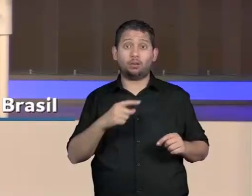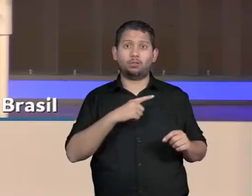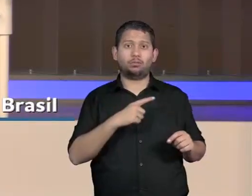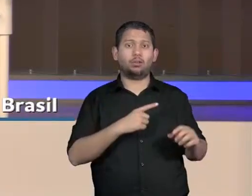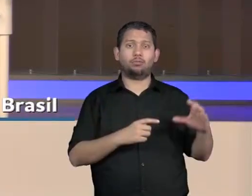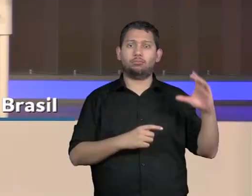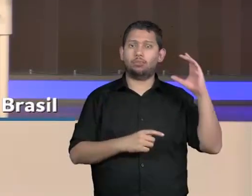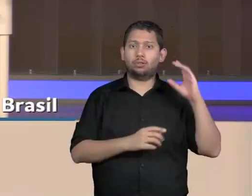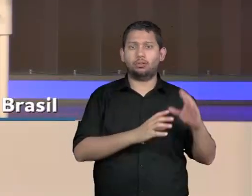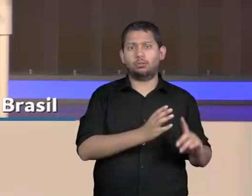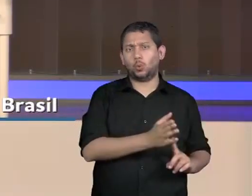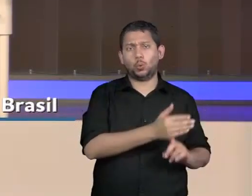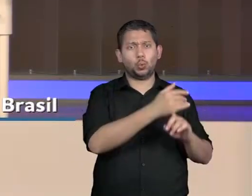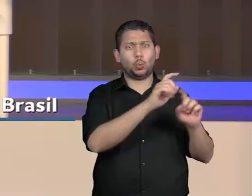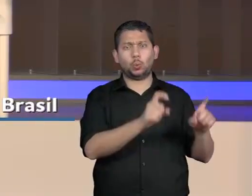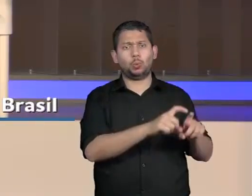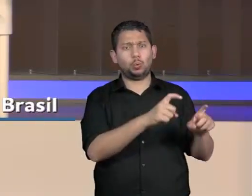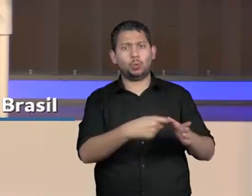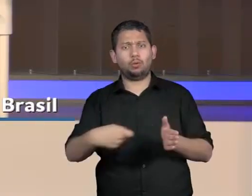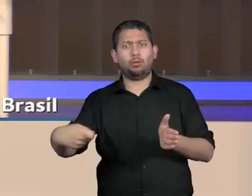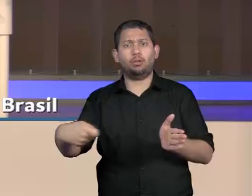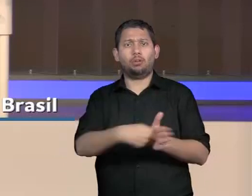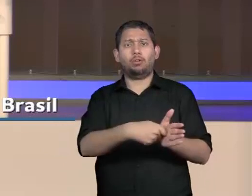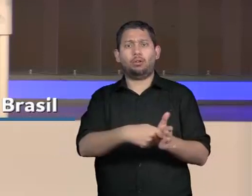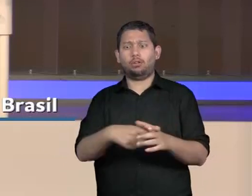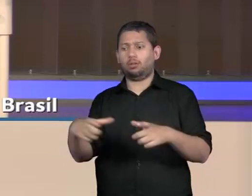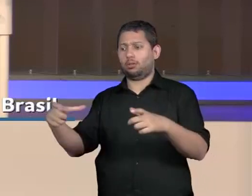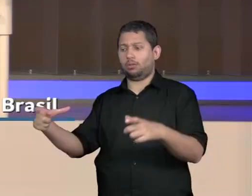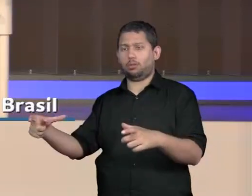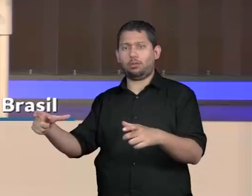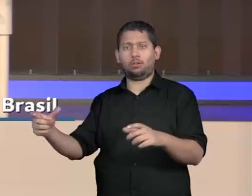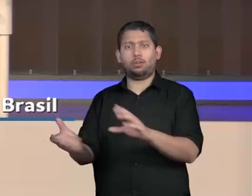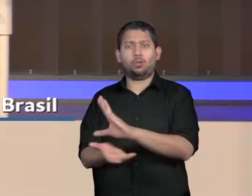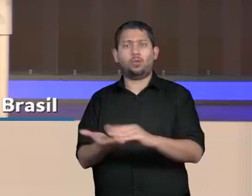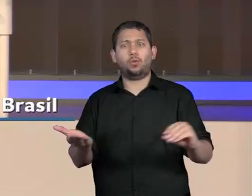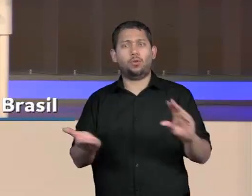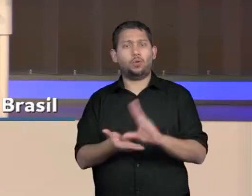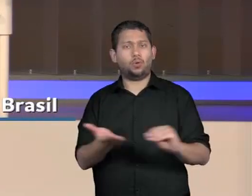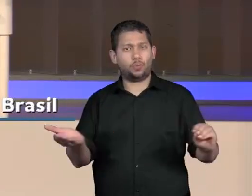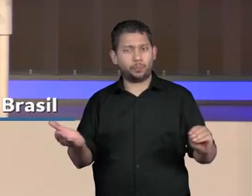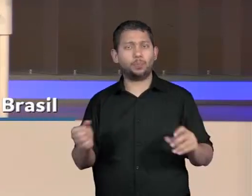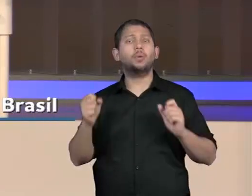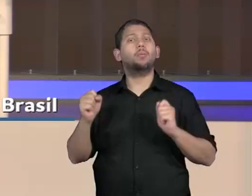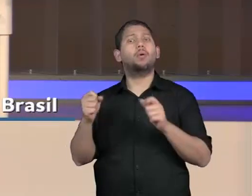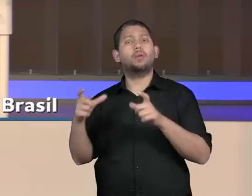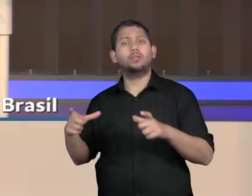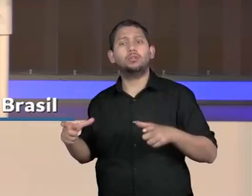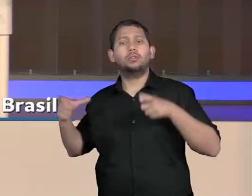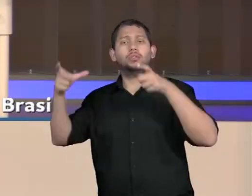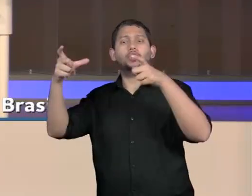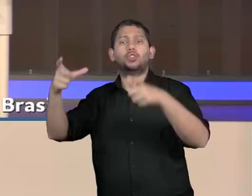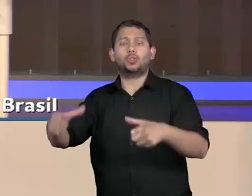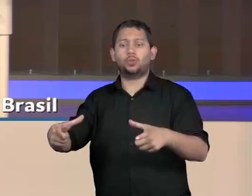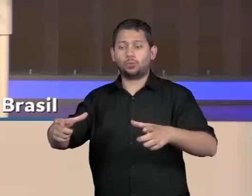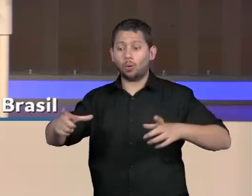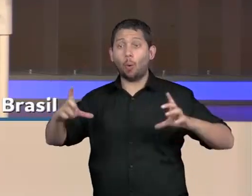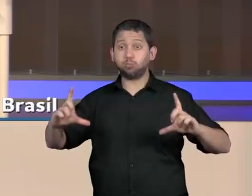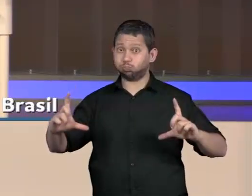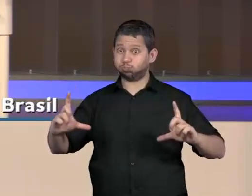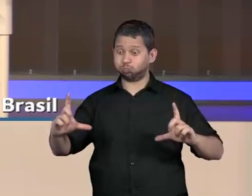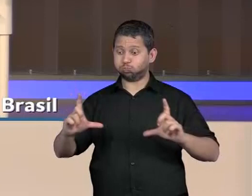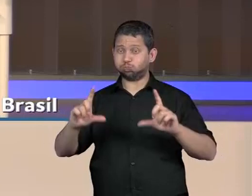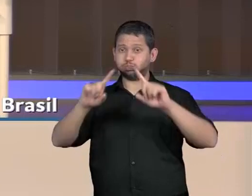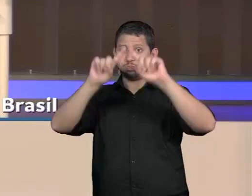os tipos de mídia para você passar. Então, você pode passar um disco de vinil, aqueles bolachões